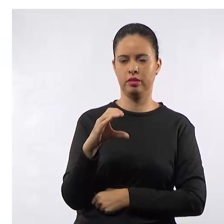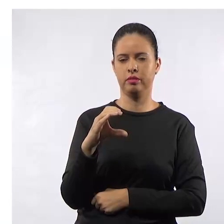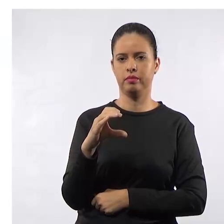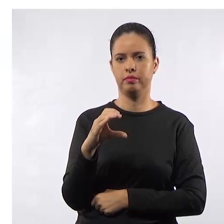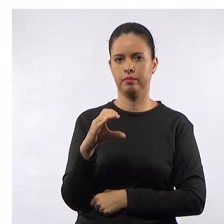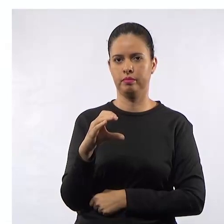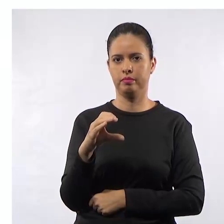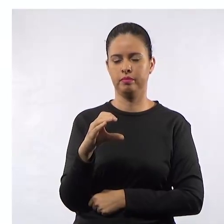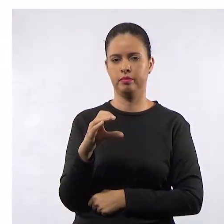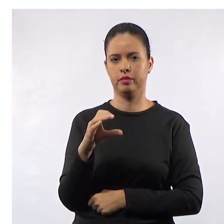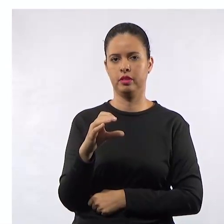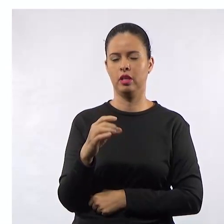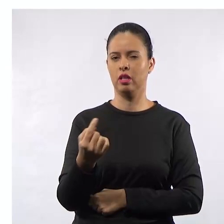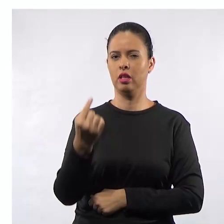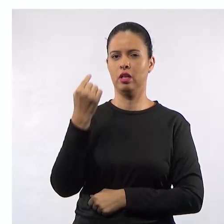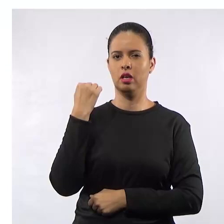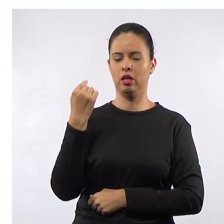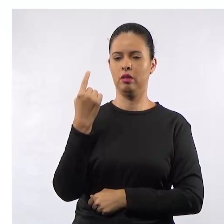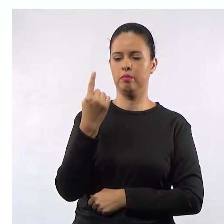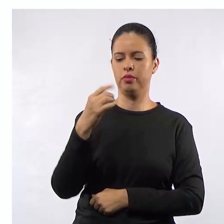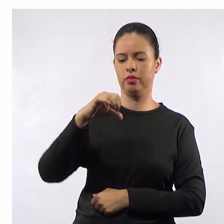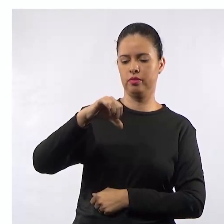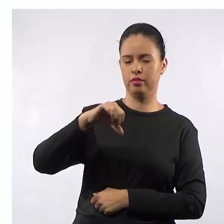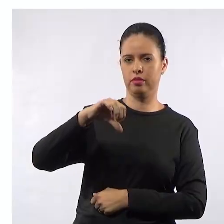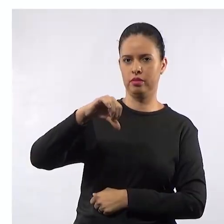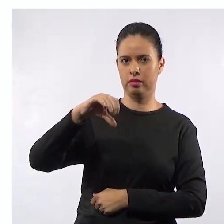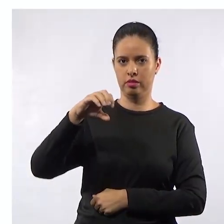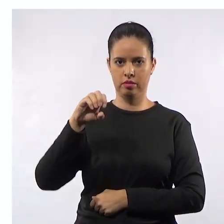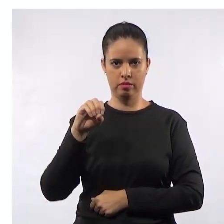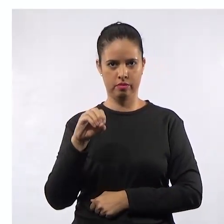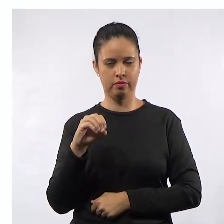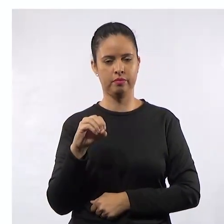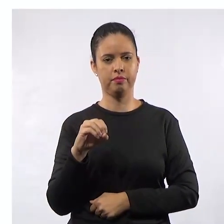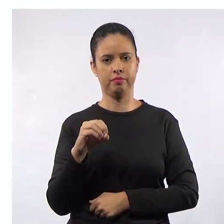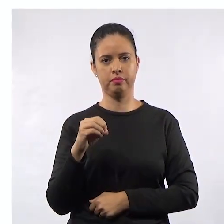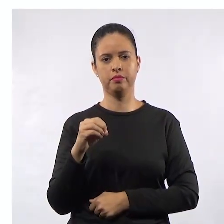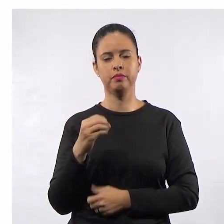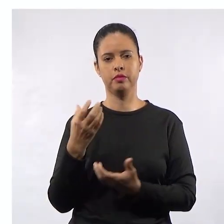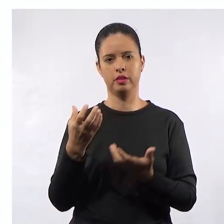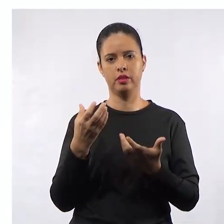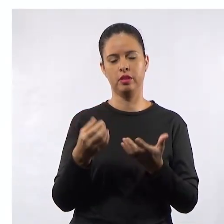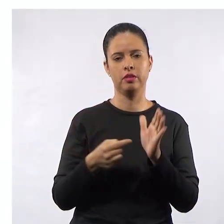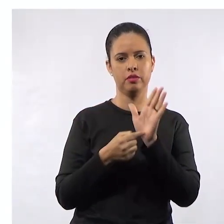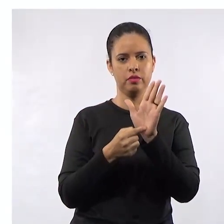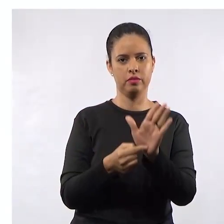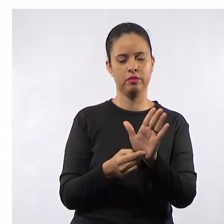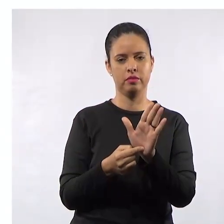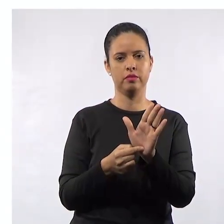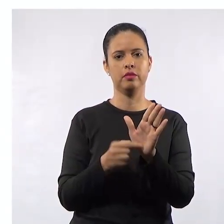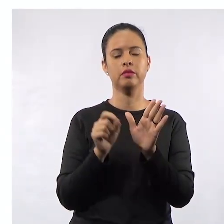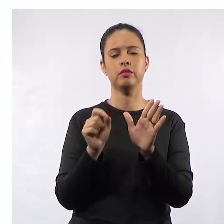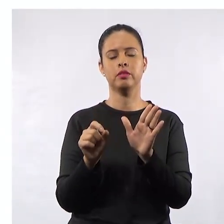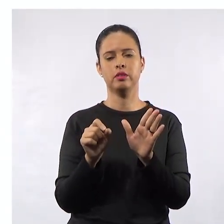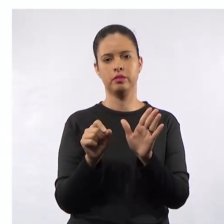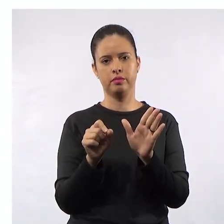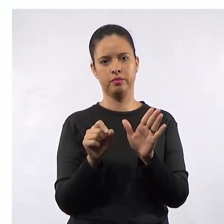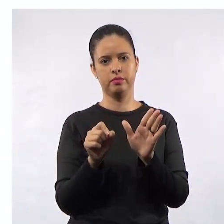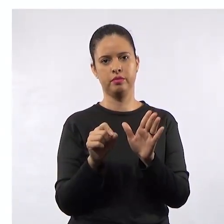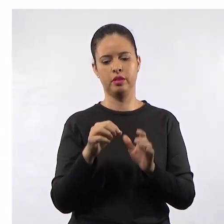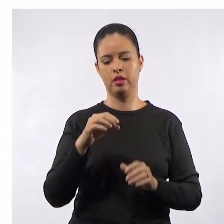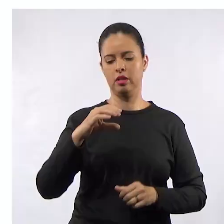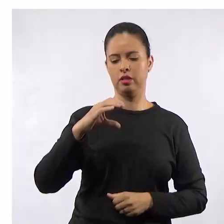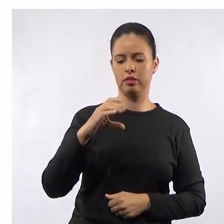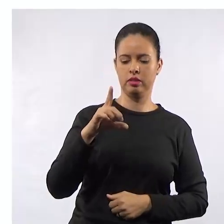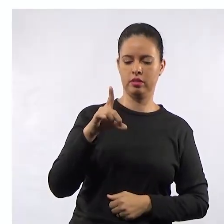tá ok? Lá em 1990, tá? E aqui eu quero te contar, por fins pedagógicos, tá?